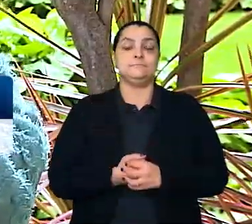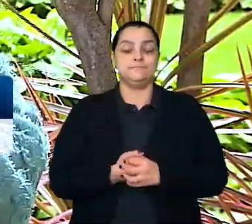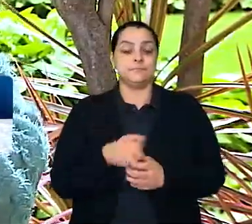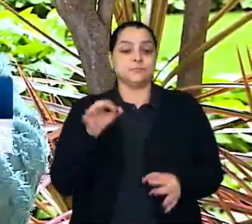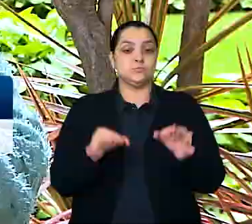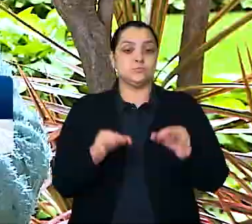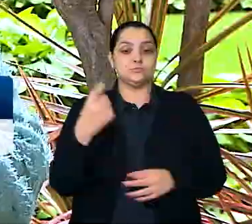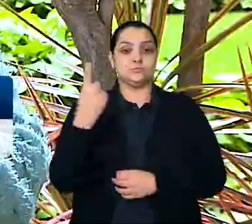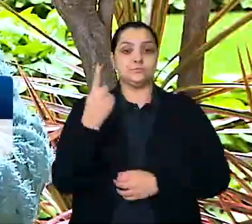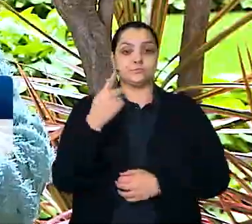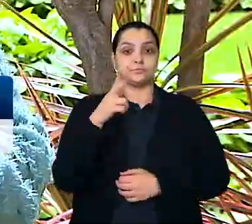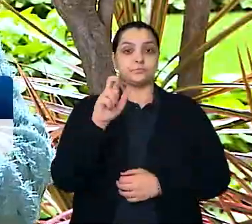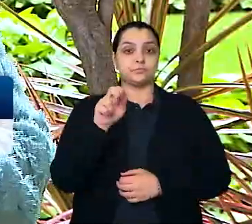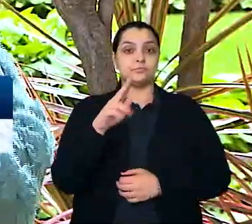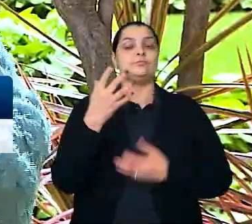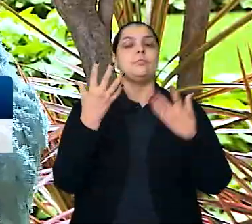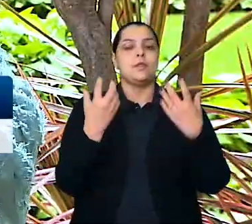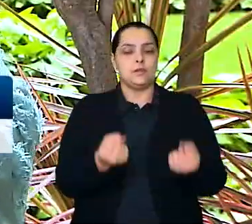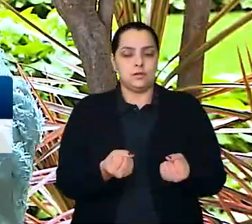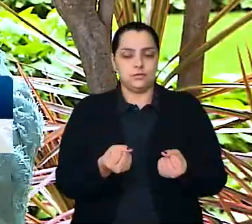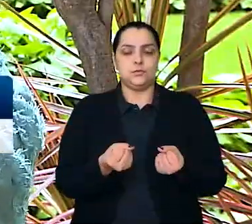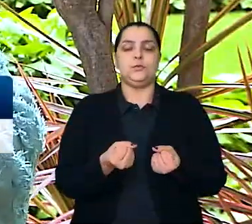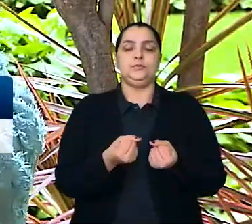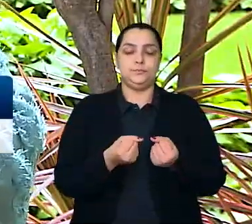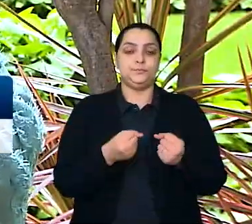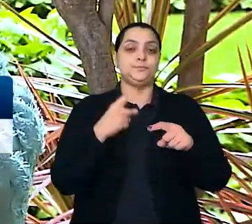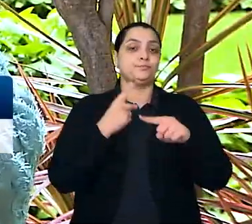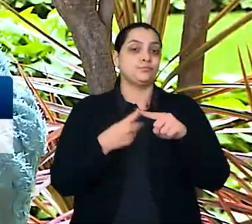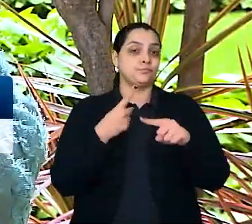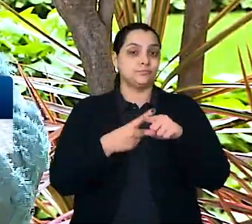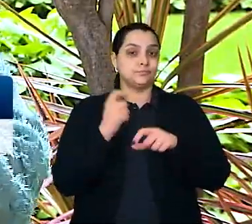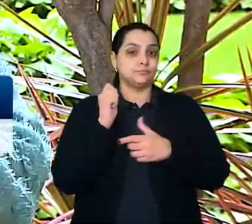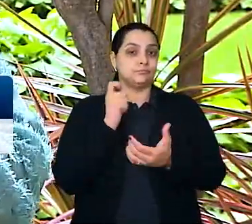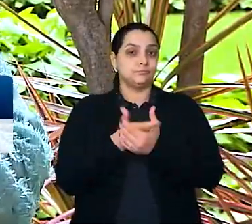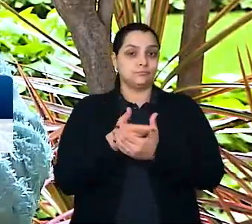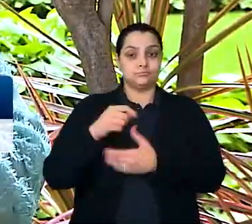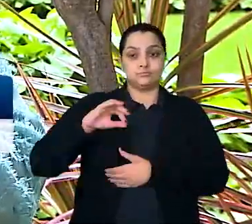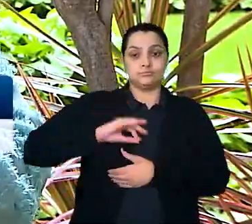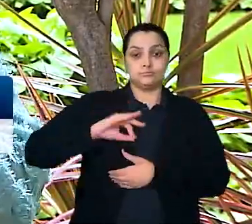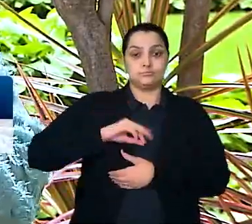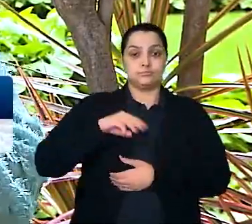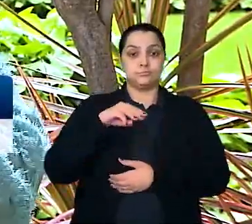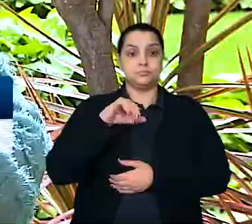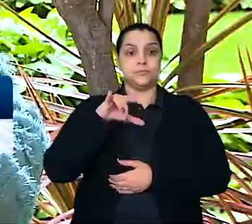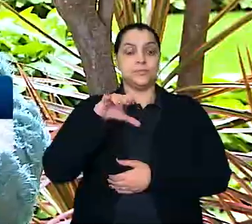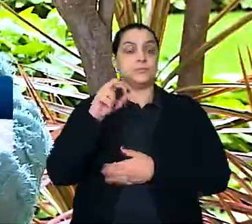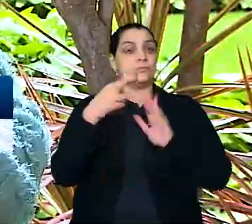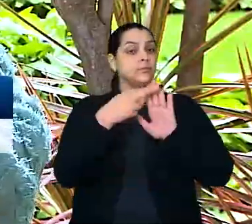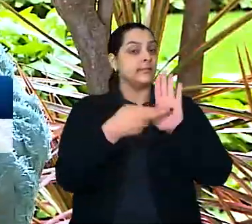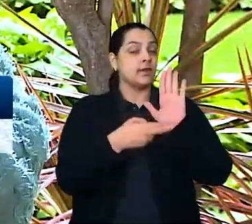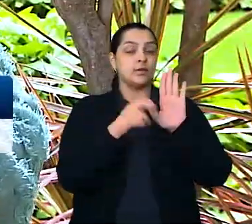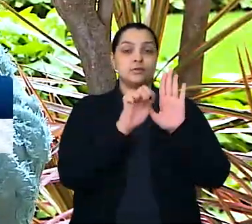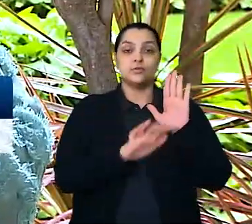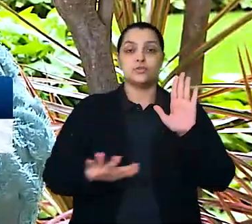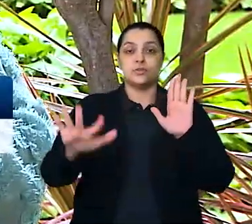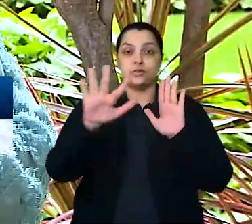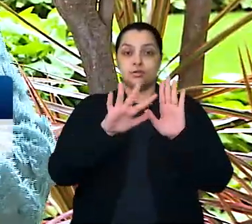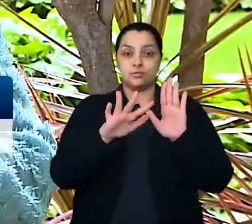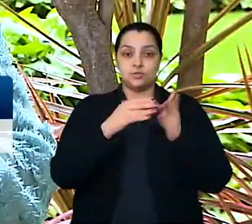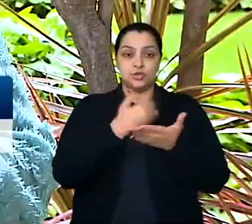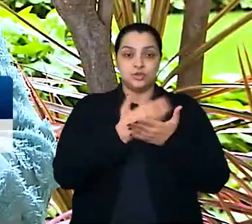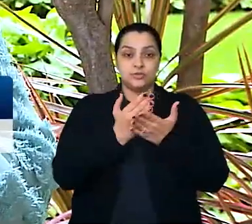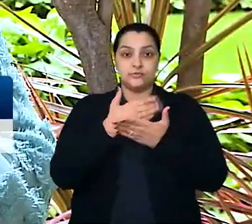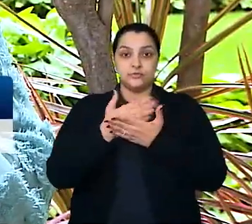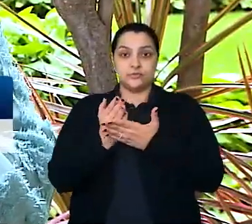de primeiro grau aceitou o pedido, levando em consideração que o pagamento do salário mínimo é regra geral. O fracionamento